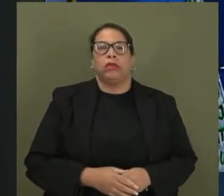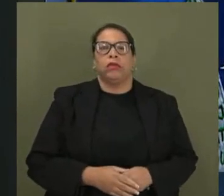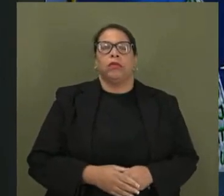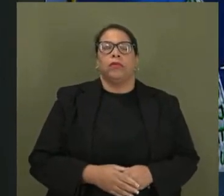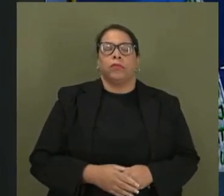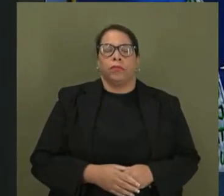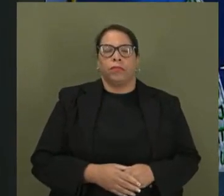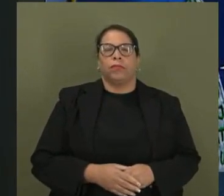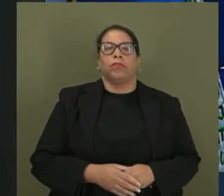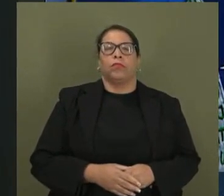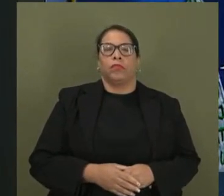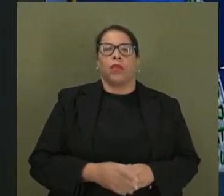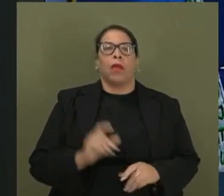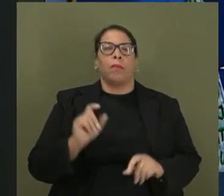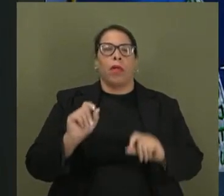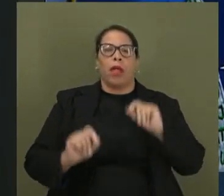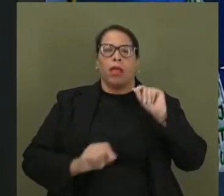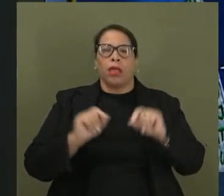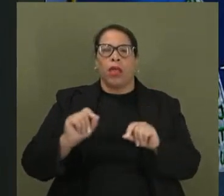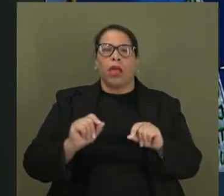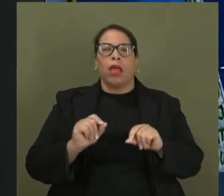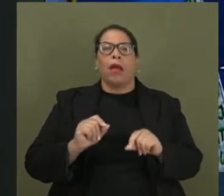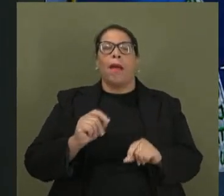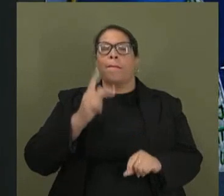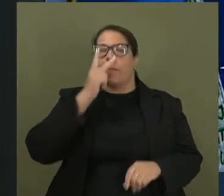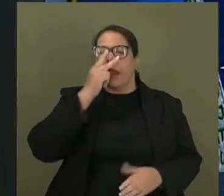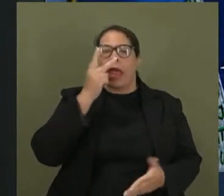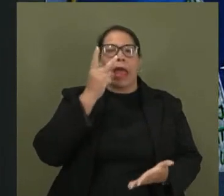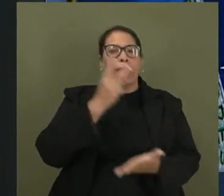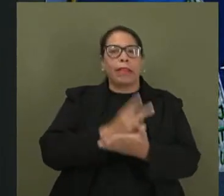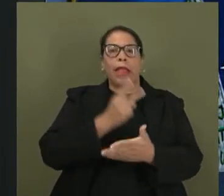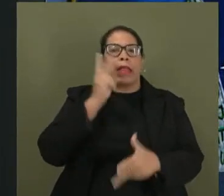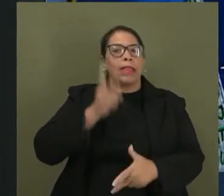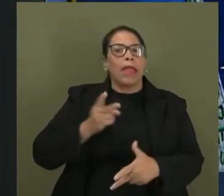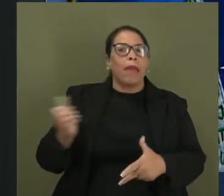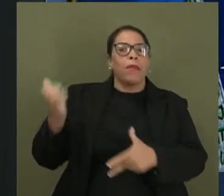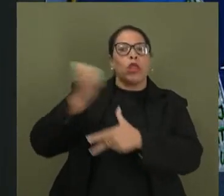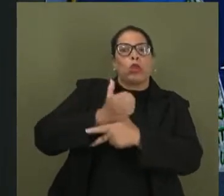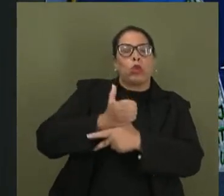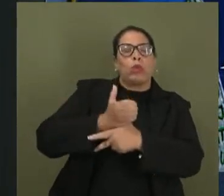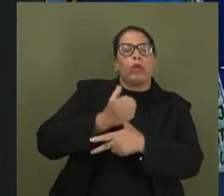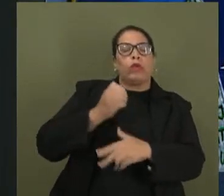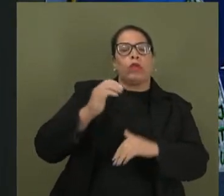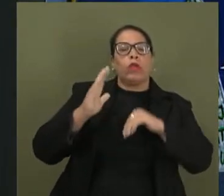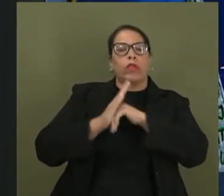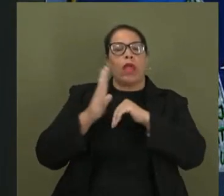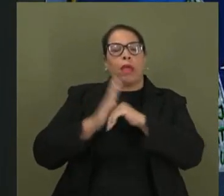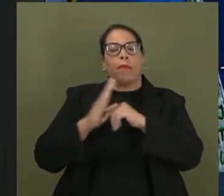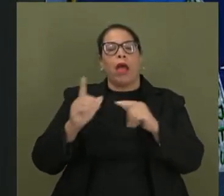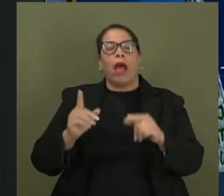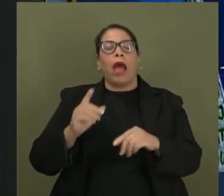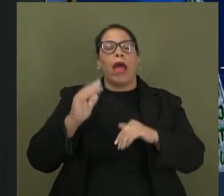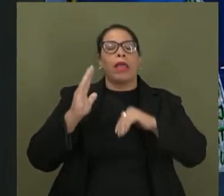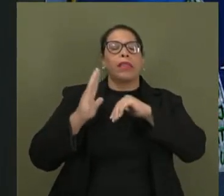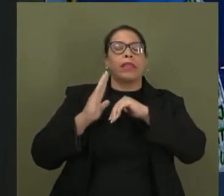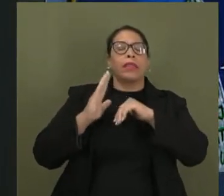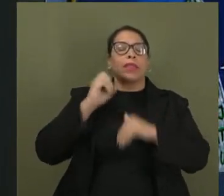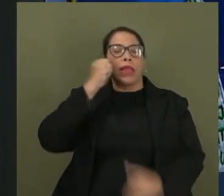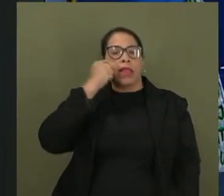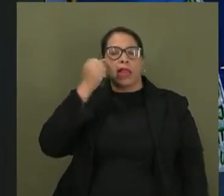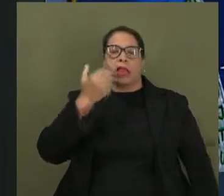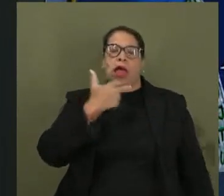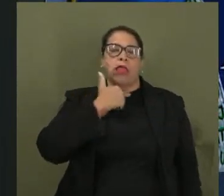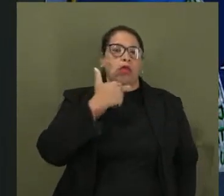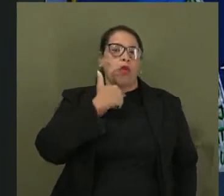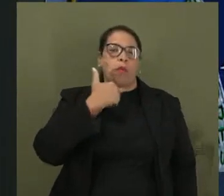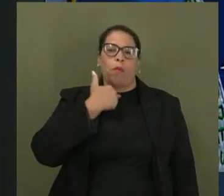já praticamente aí ocupando as nossas tribunas, enquanto senadores da oposição não